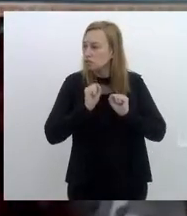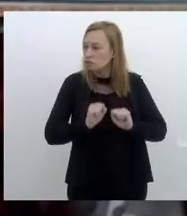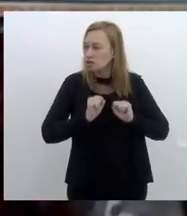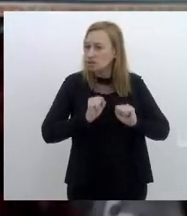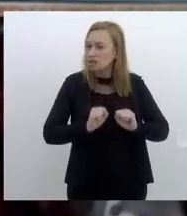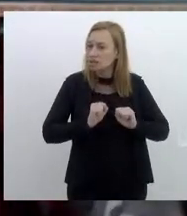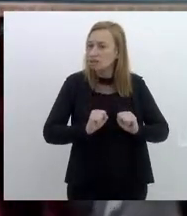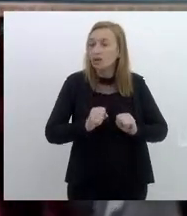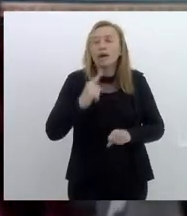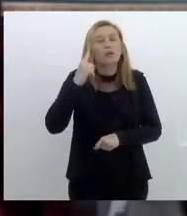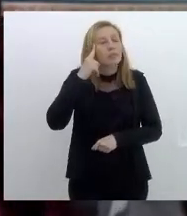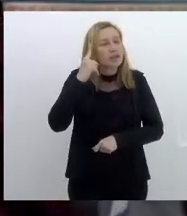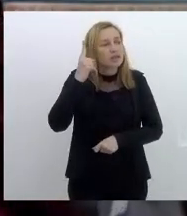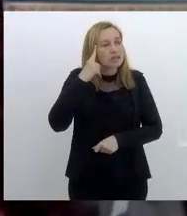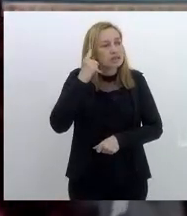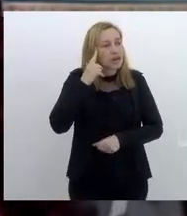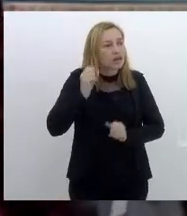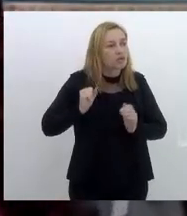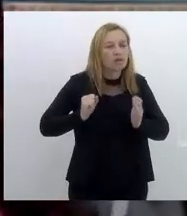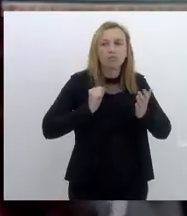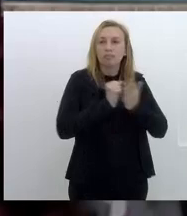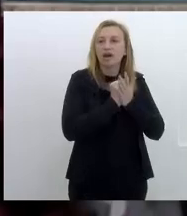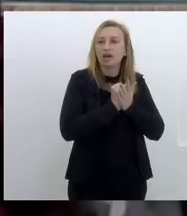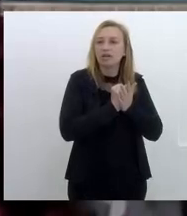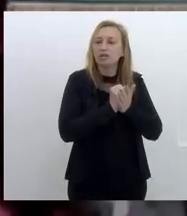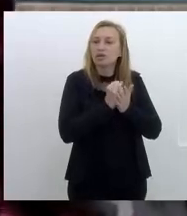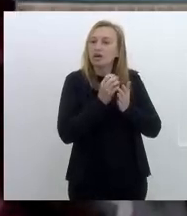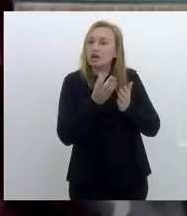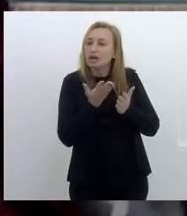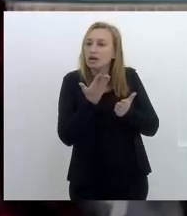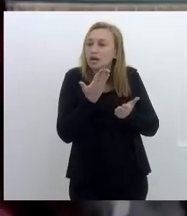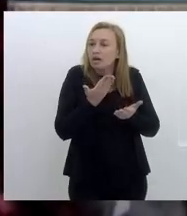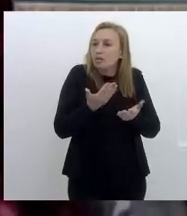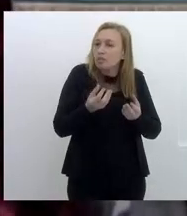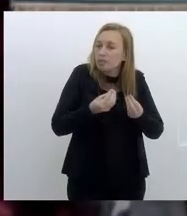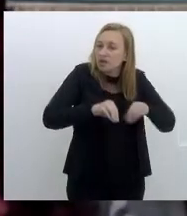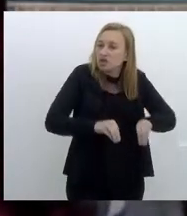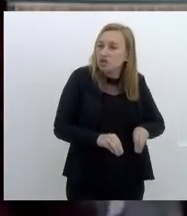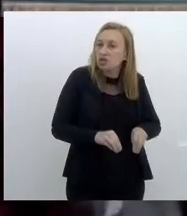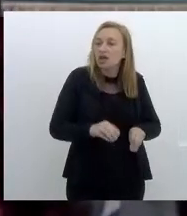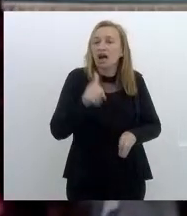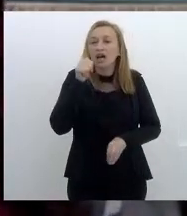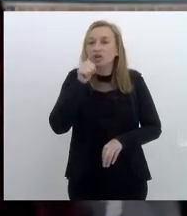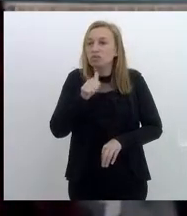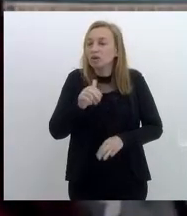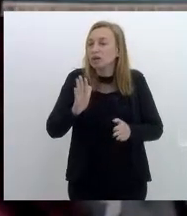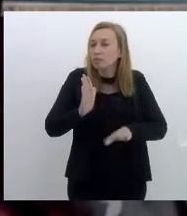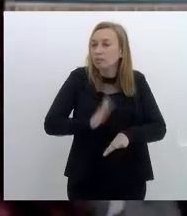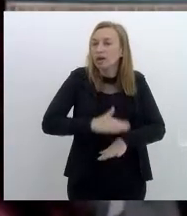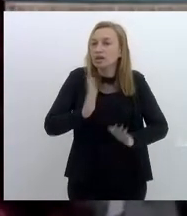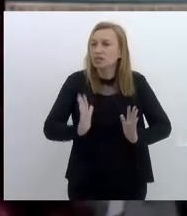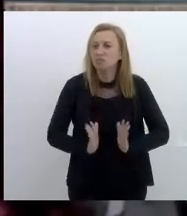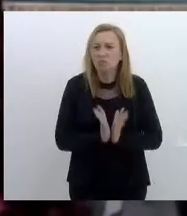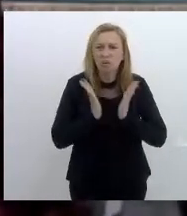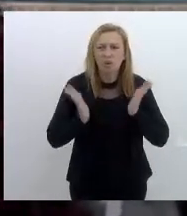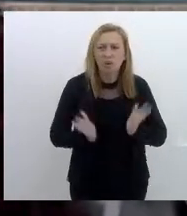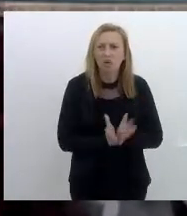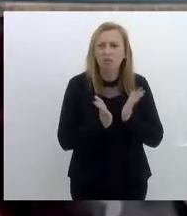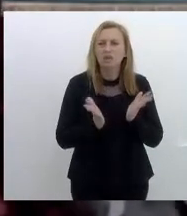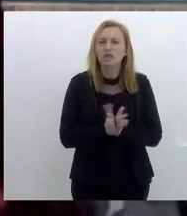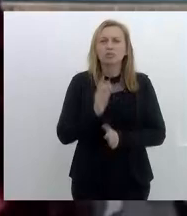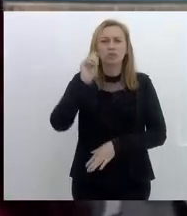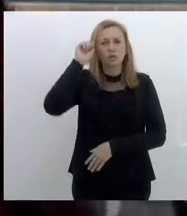é pensar que esse Impacto vai penalizar sobretudo as mulheres mais pobres as mulheres